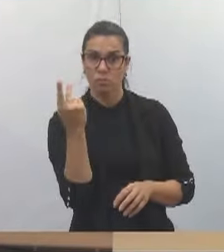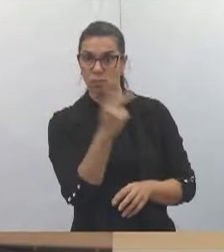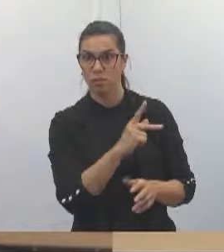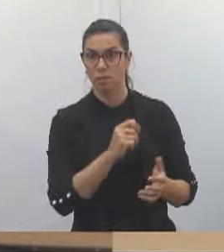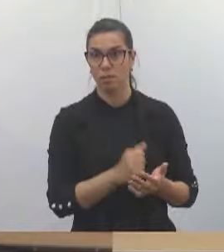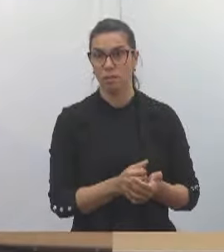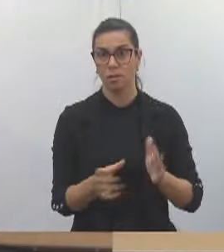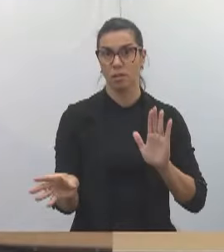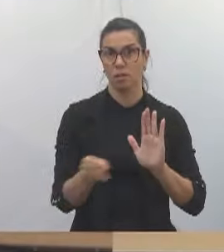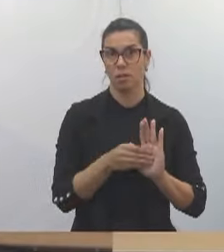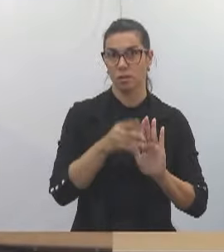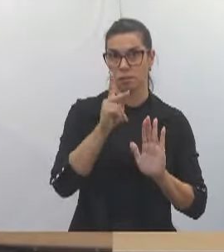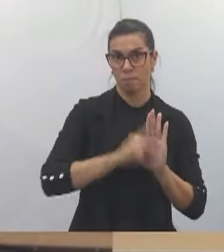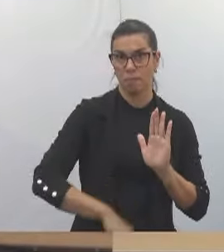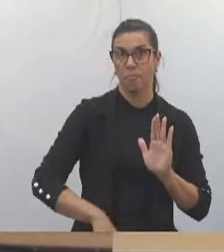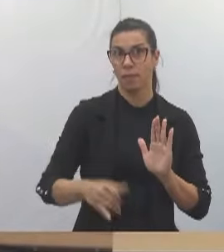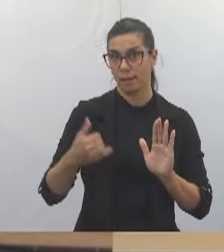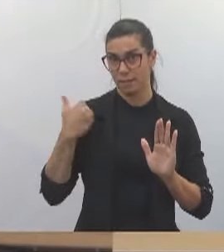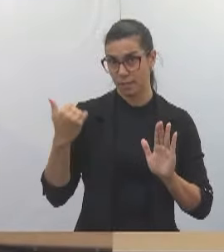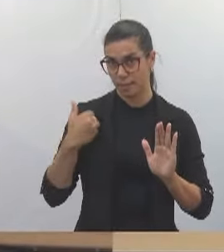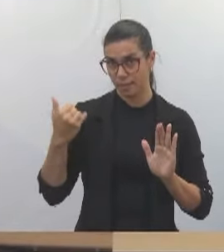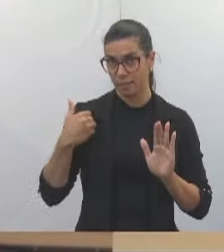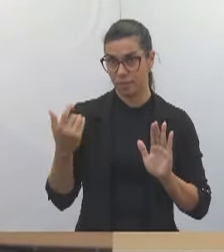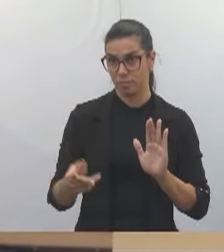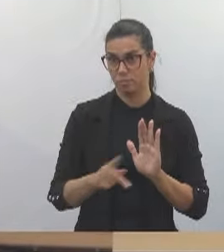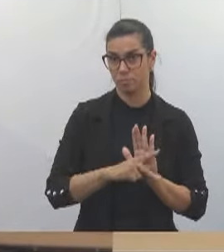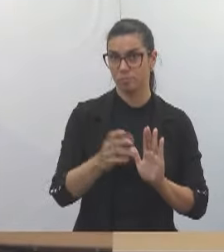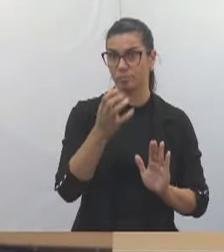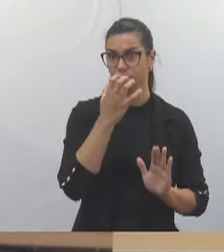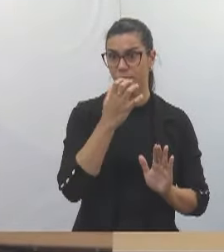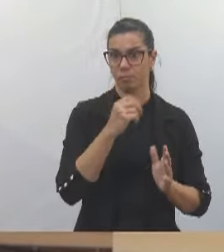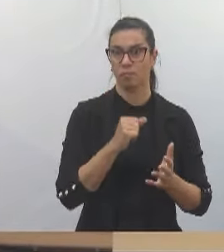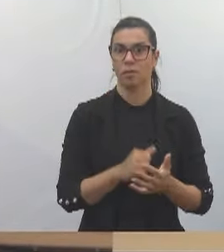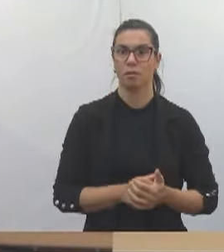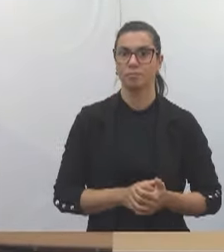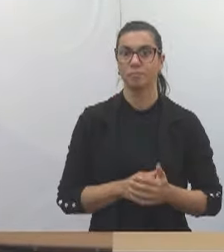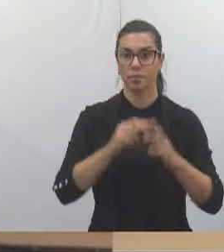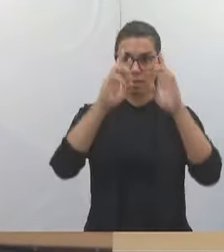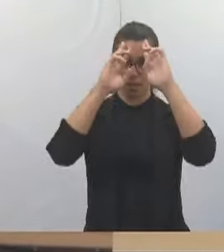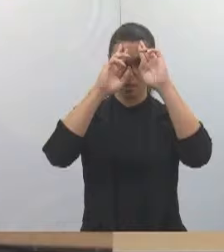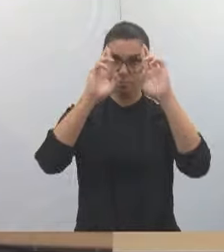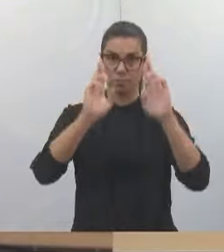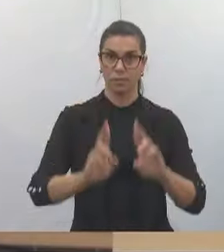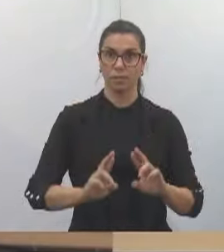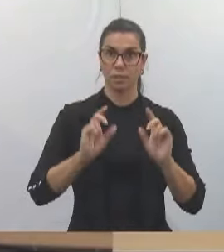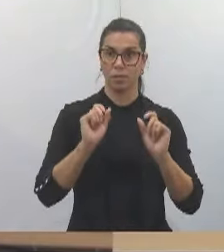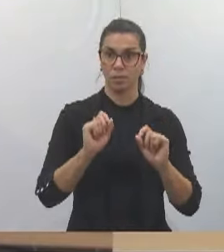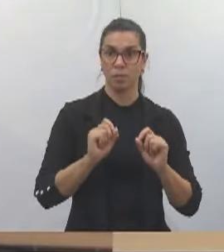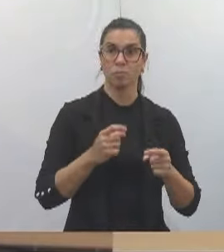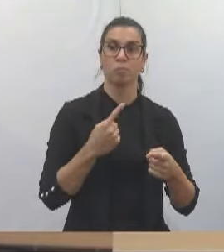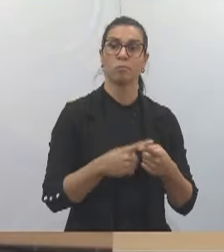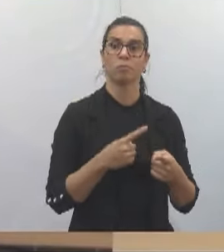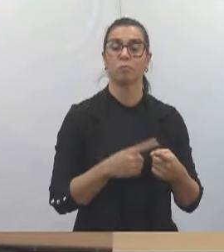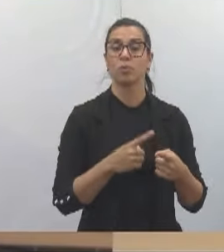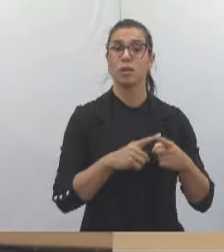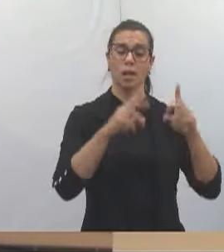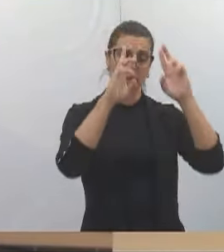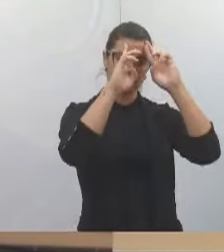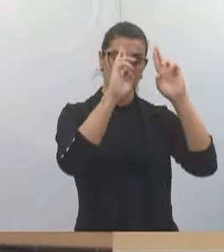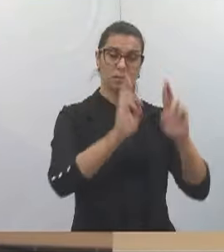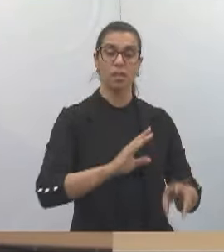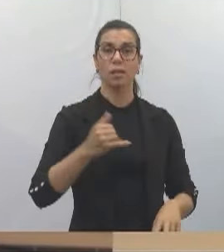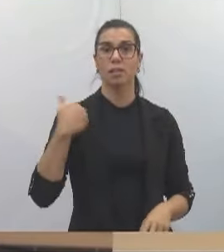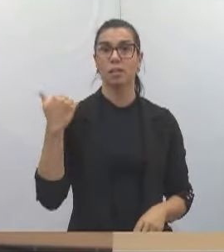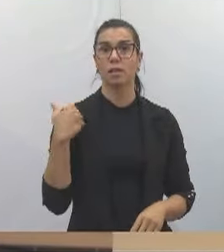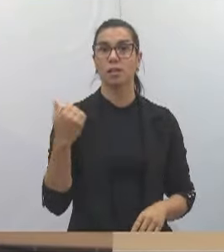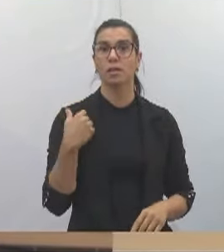aqui no projeto, idade, né? Sendo respeitada a idade do animal. Por que sendo respeitada a idade do